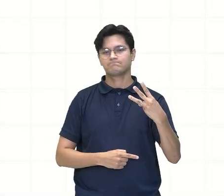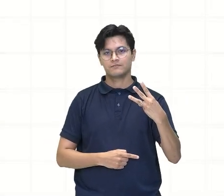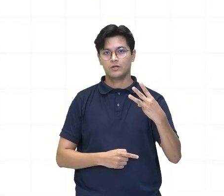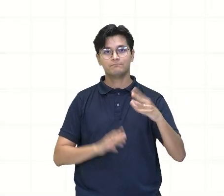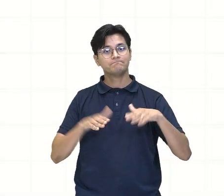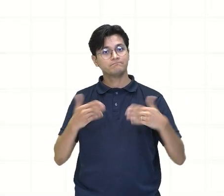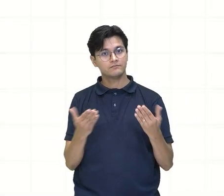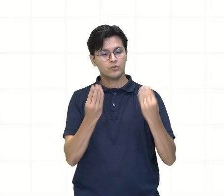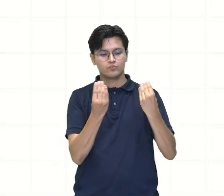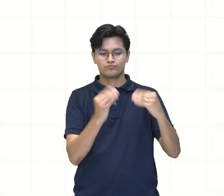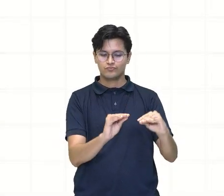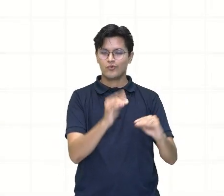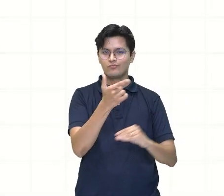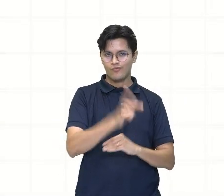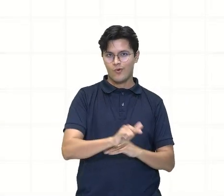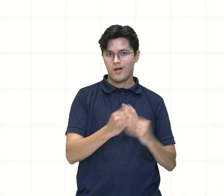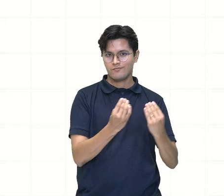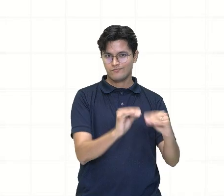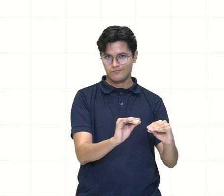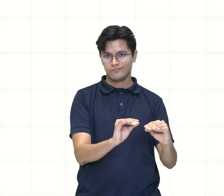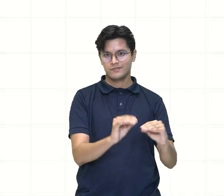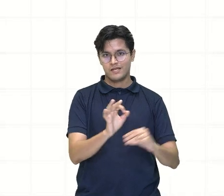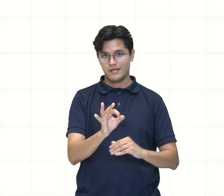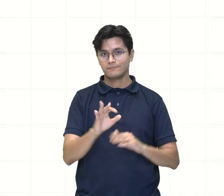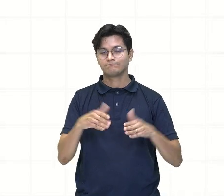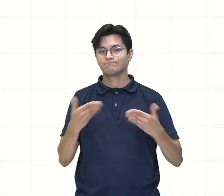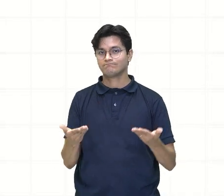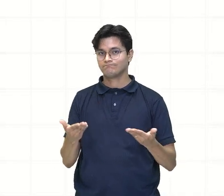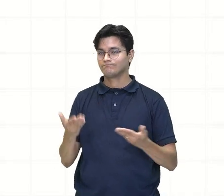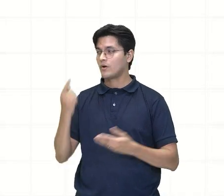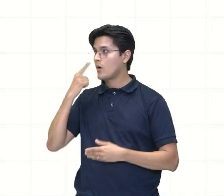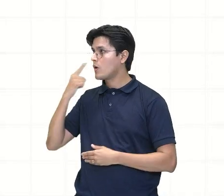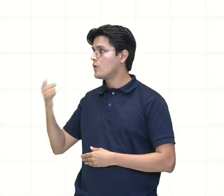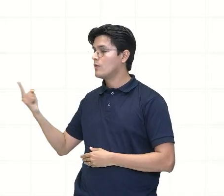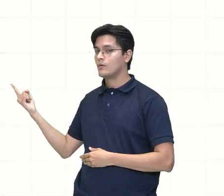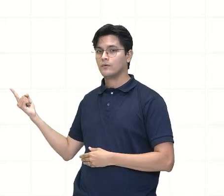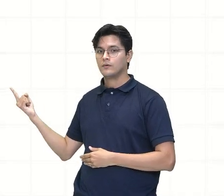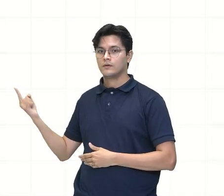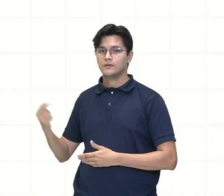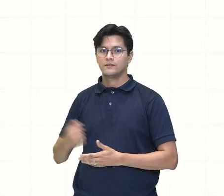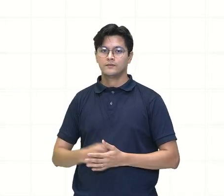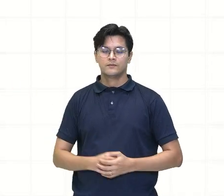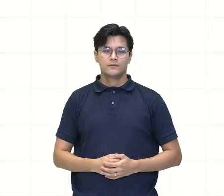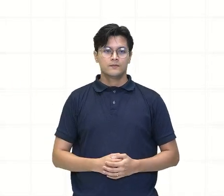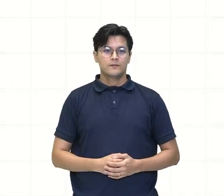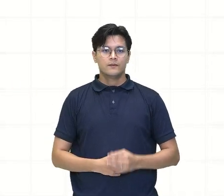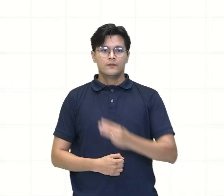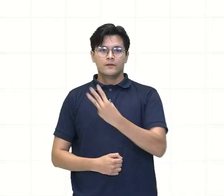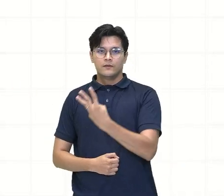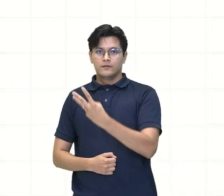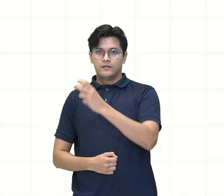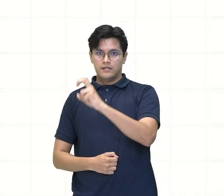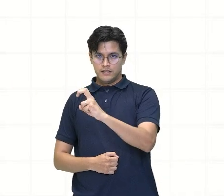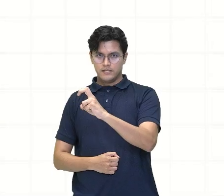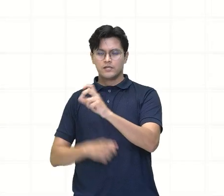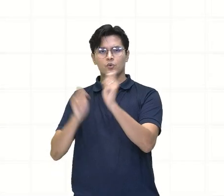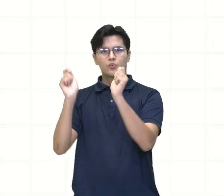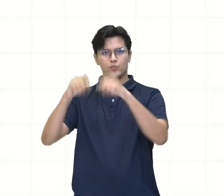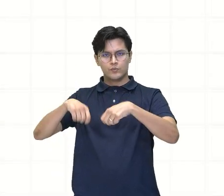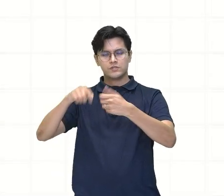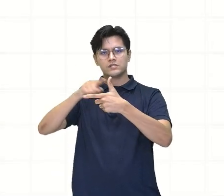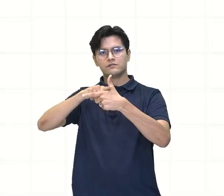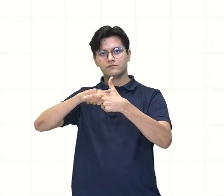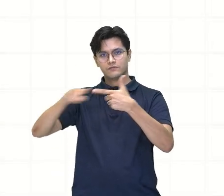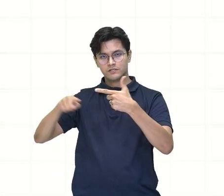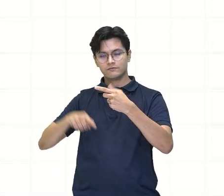primo, que é o 5. E vamos continuar fazendo a nossa divisão. 35 dividido por 5